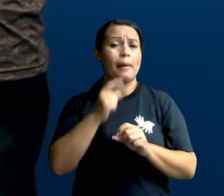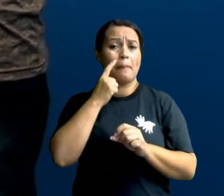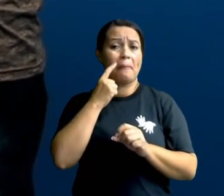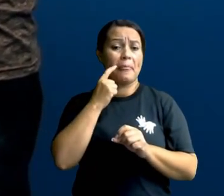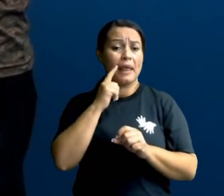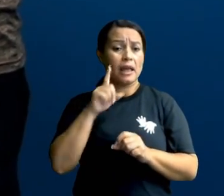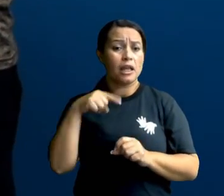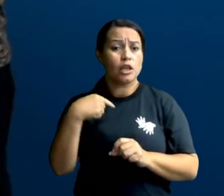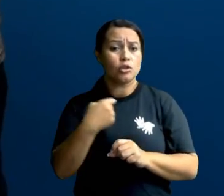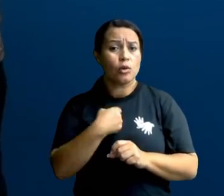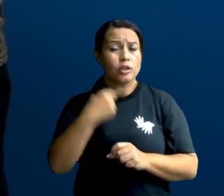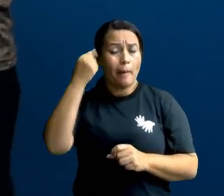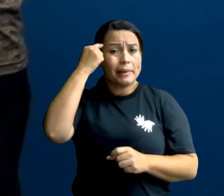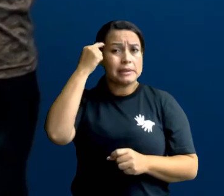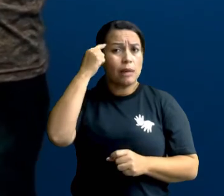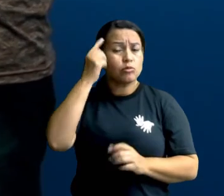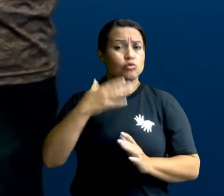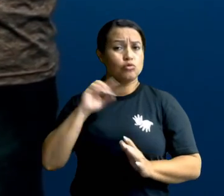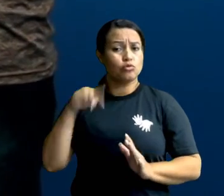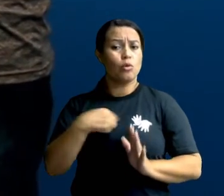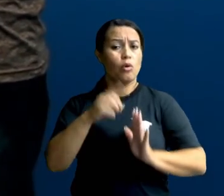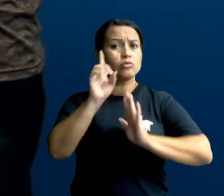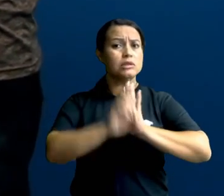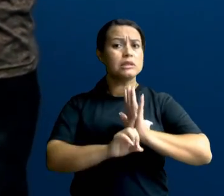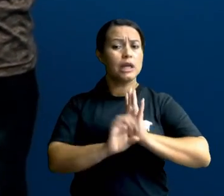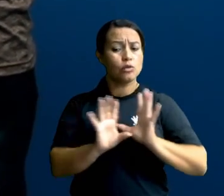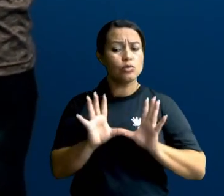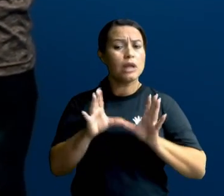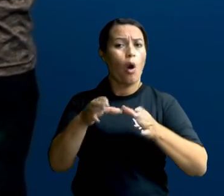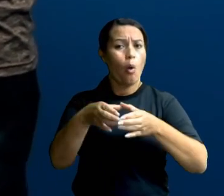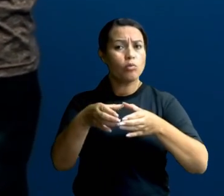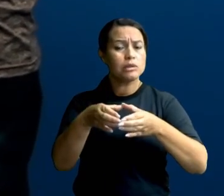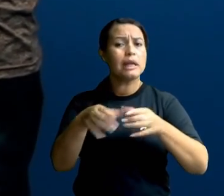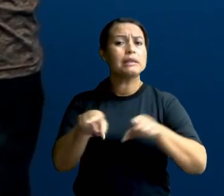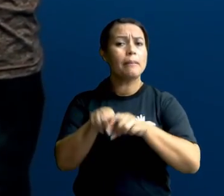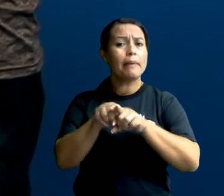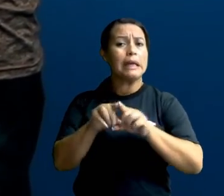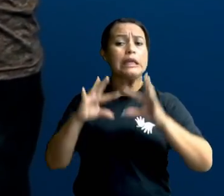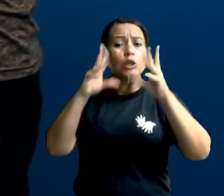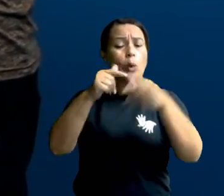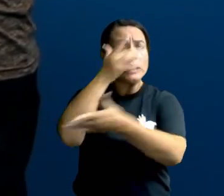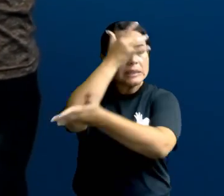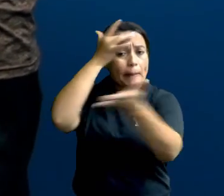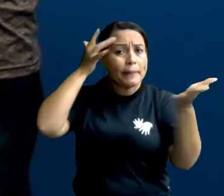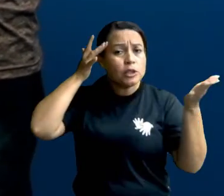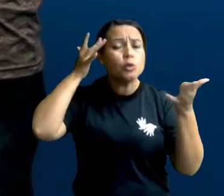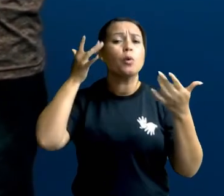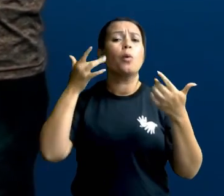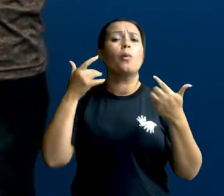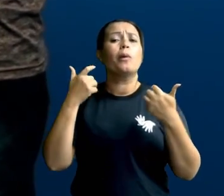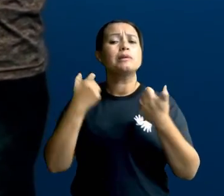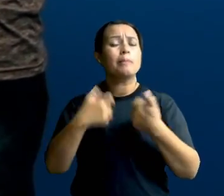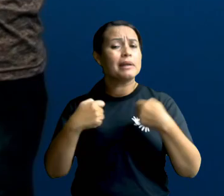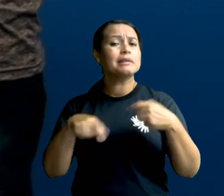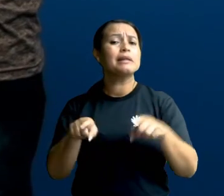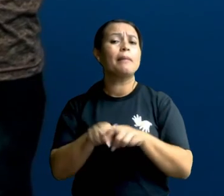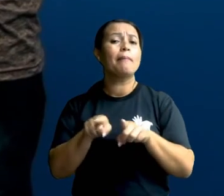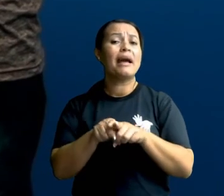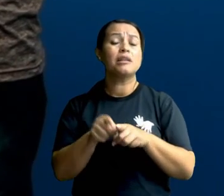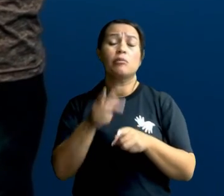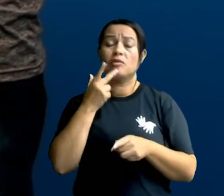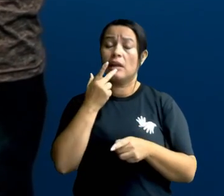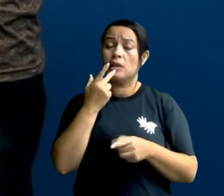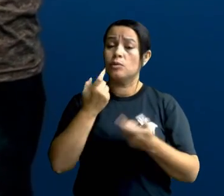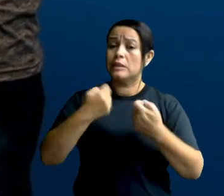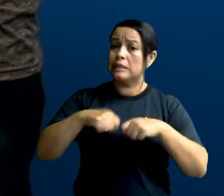para exercer nossa cidadania, o nosso direito, né, o direito da comunidade, de que todas as pessoas, né, têm necessidade, porque nós estamos falando aqui de